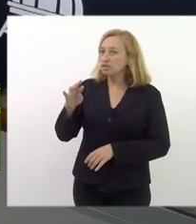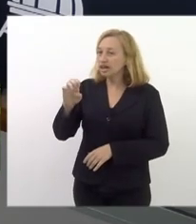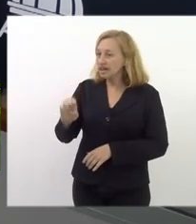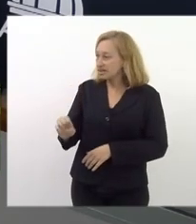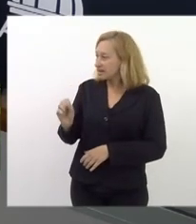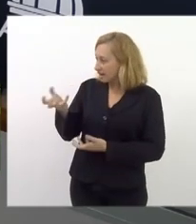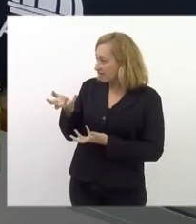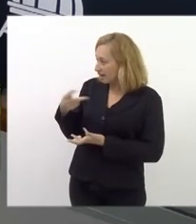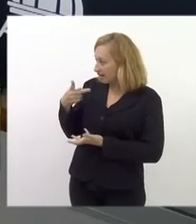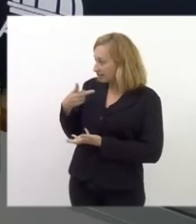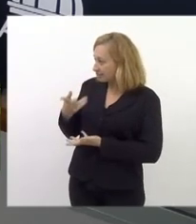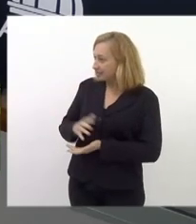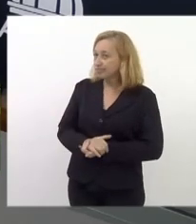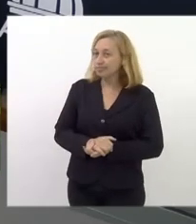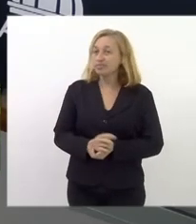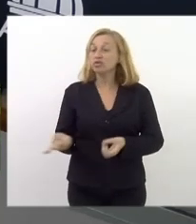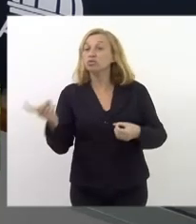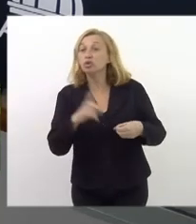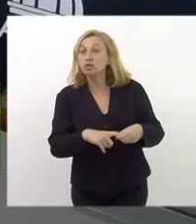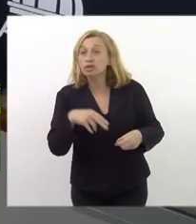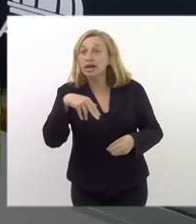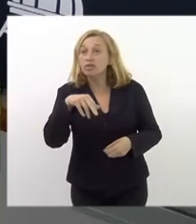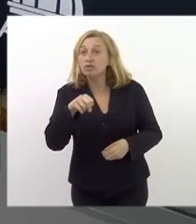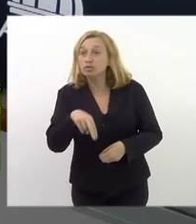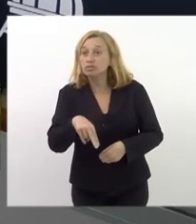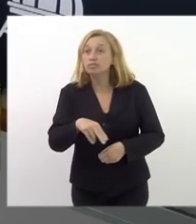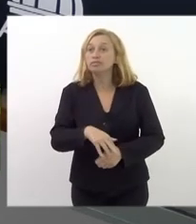palavra. Nelson voltou.